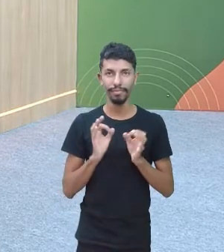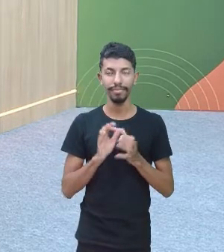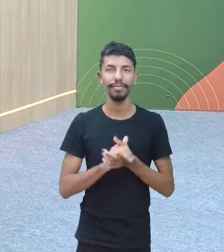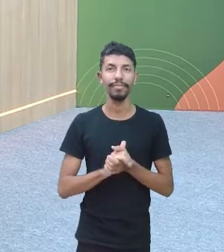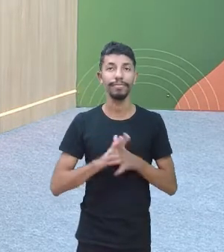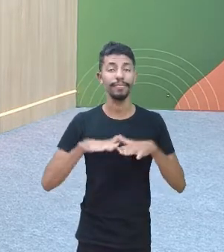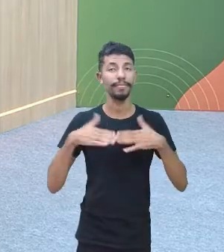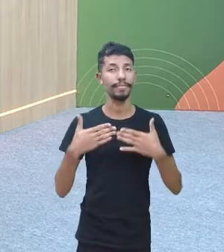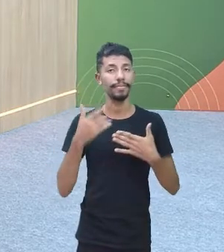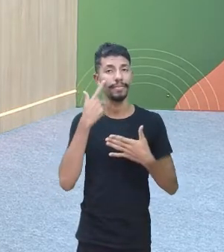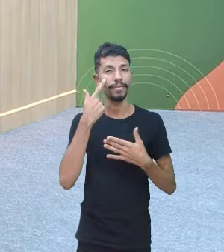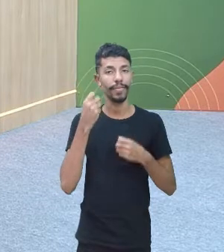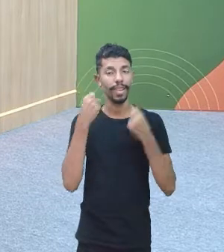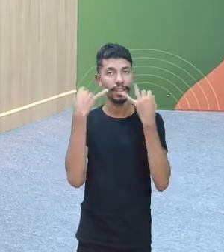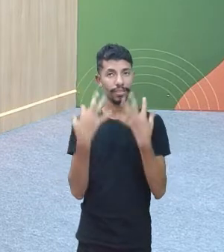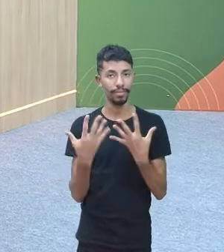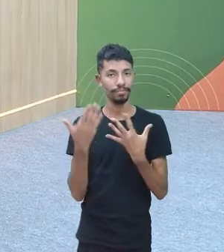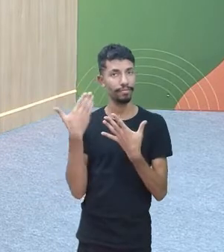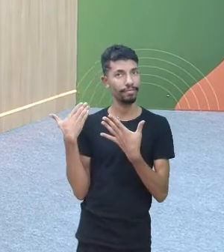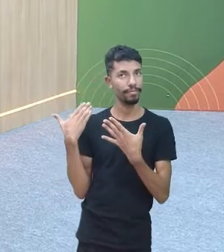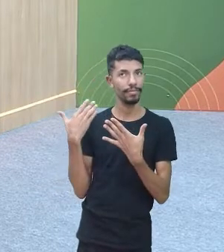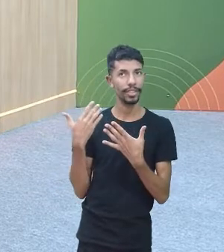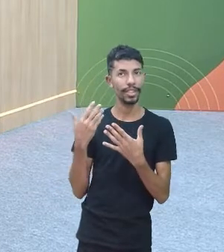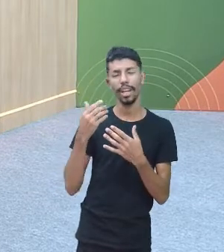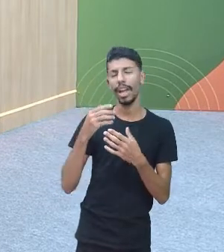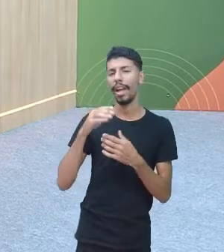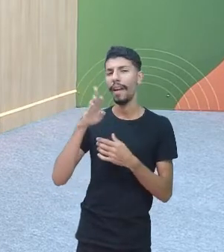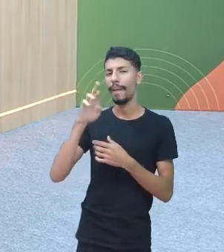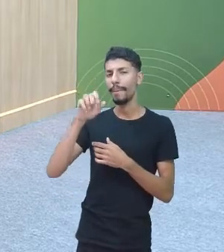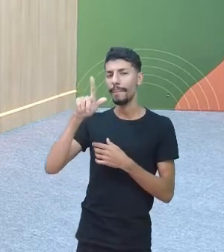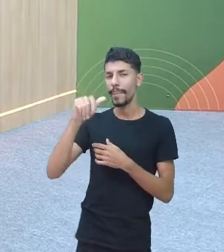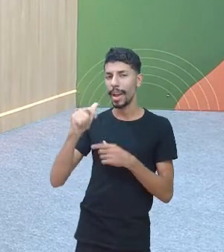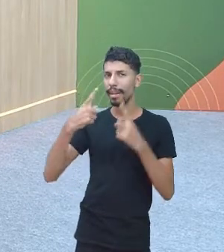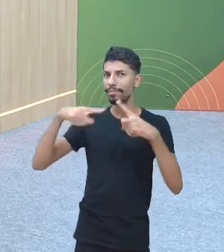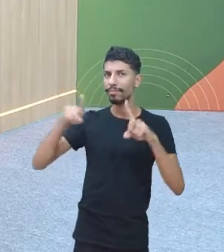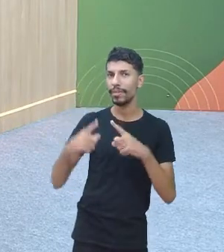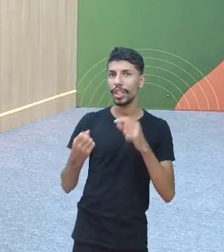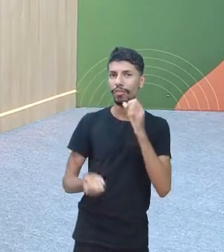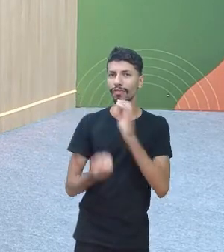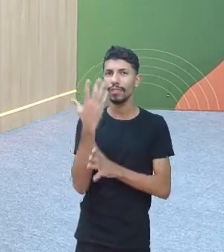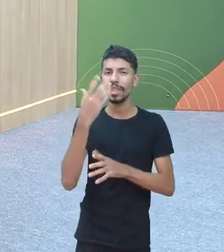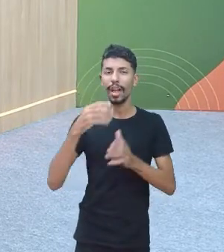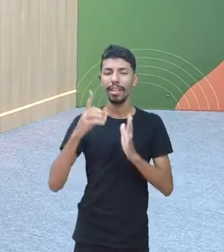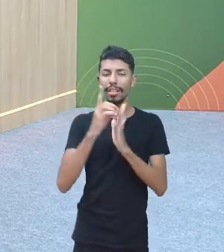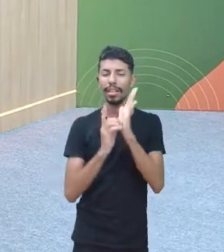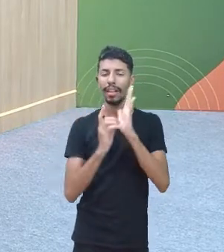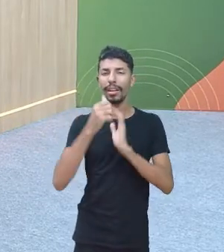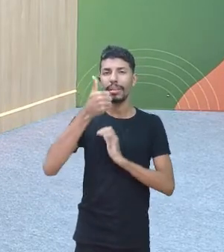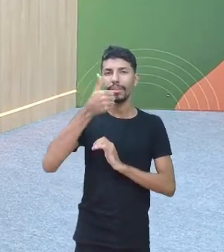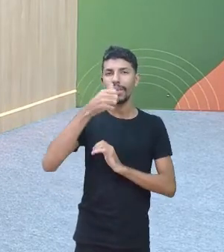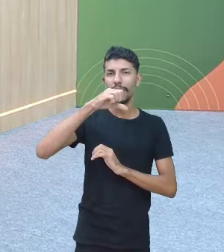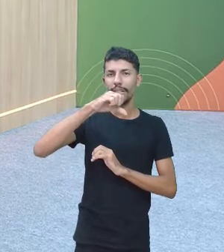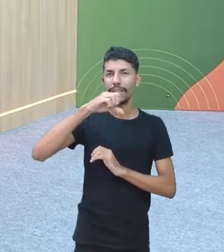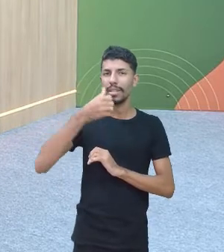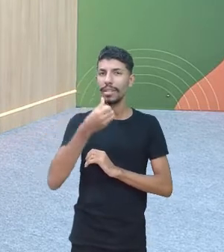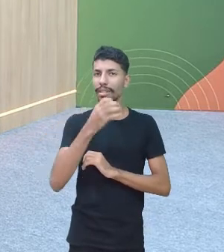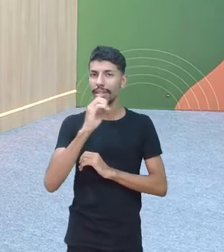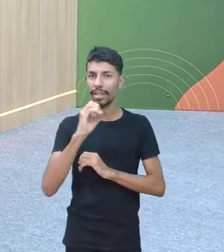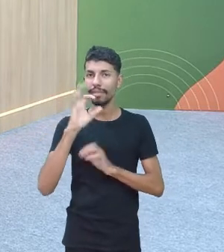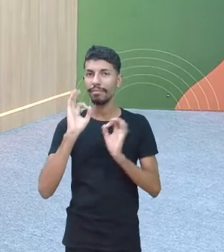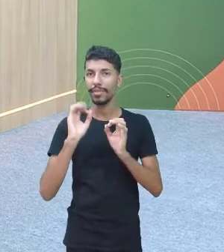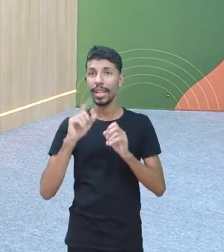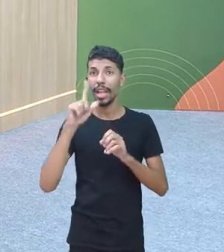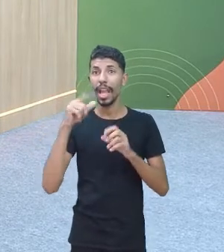Bom, como eu falei, o brega, ele surge na década de 1960, né? 1960, e ele é